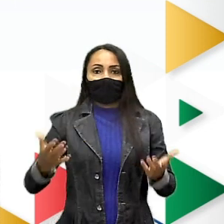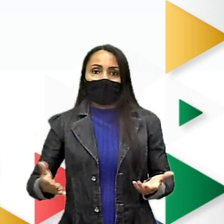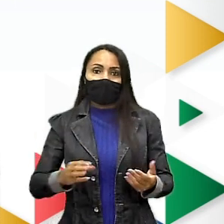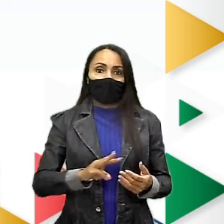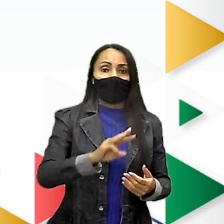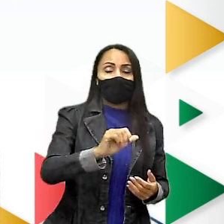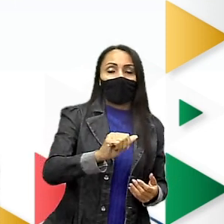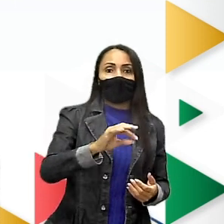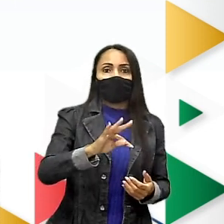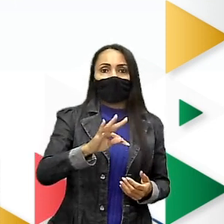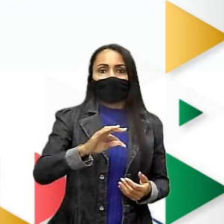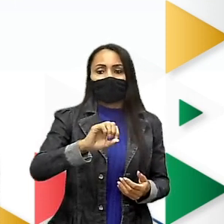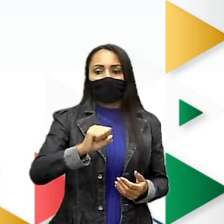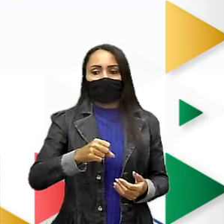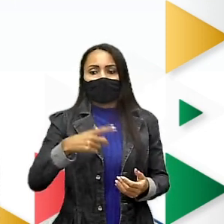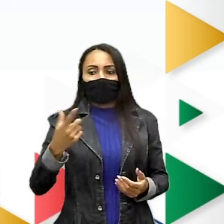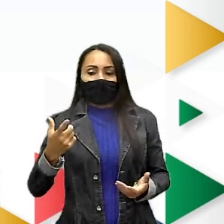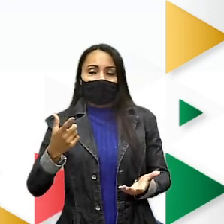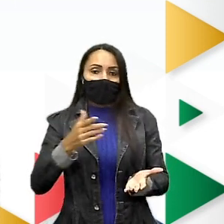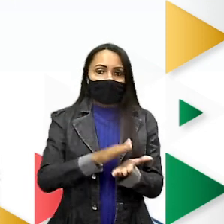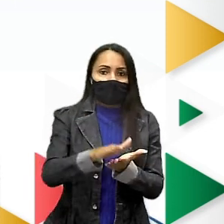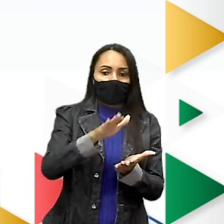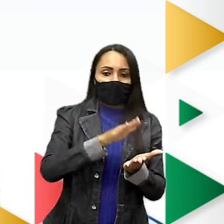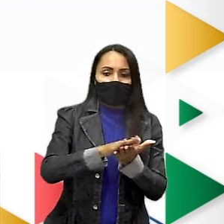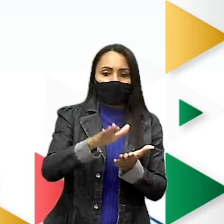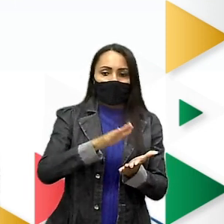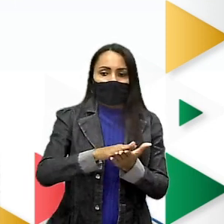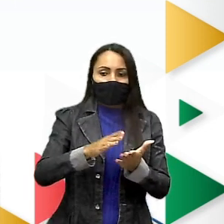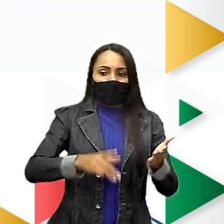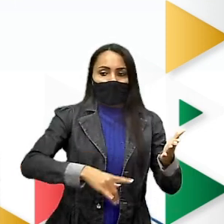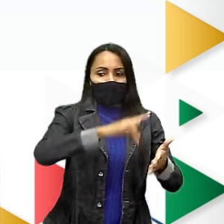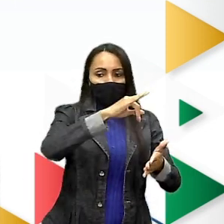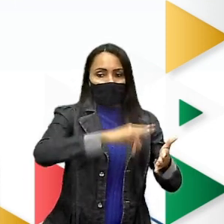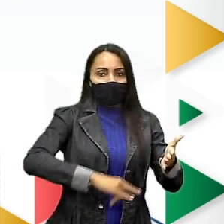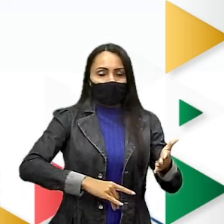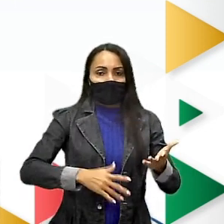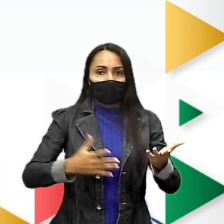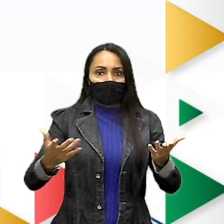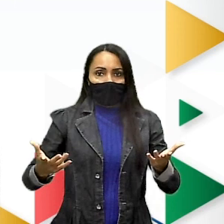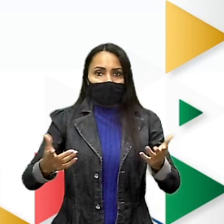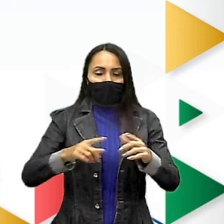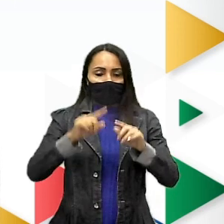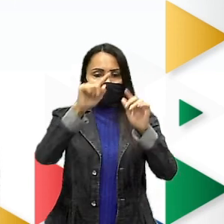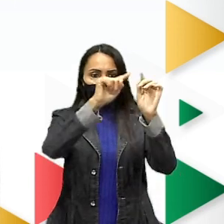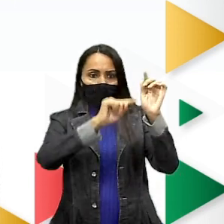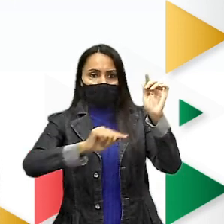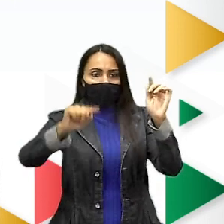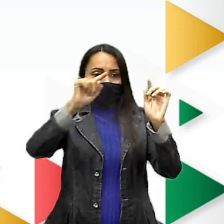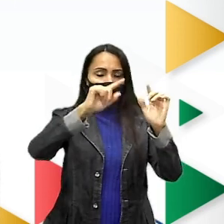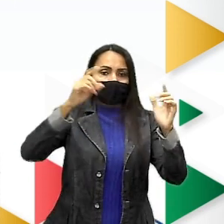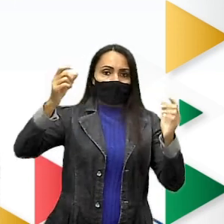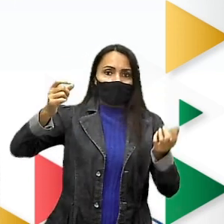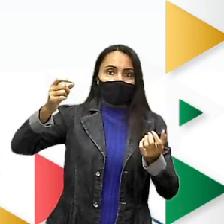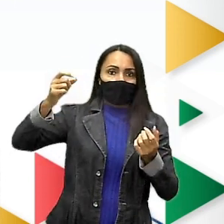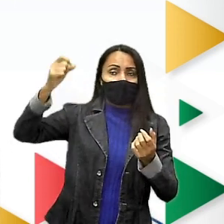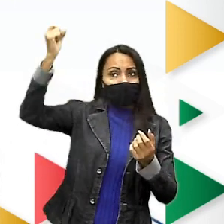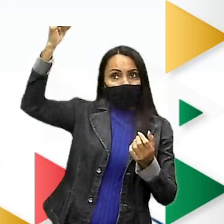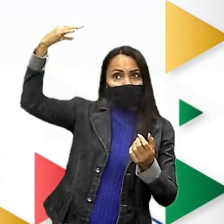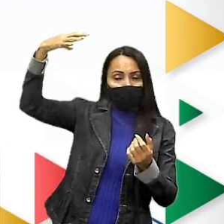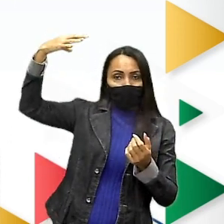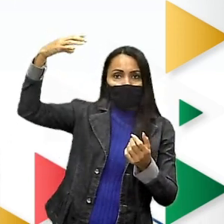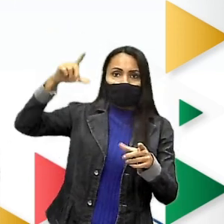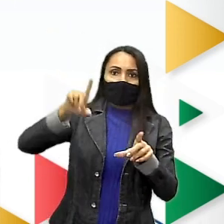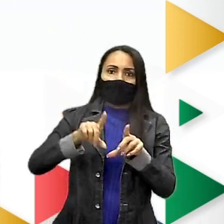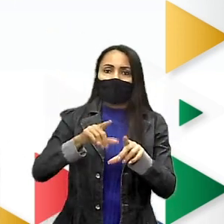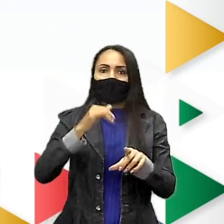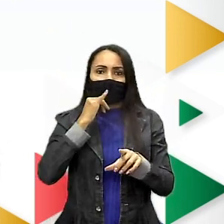essa é geralmente impressa numa etiqueta informativa no aparelho. As lâmpadas, por exemplo, são classificadas pela